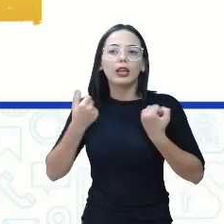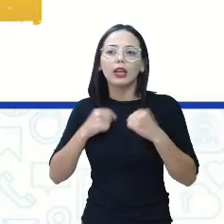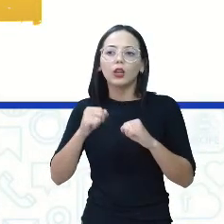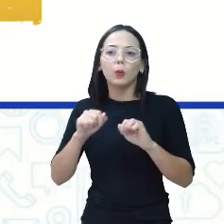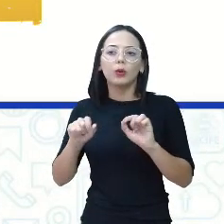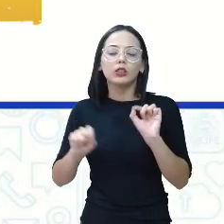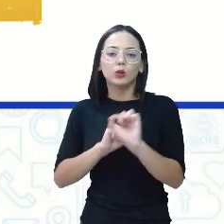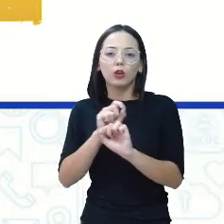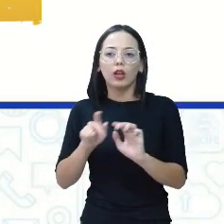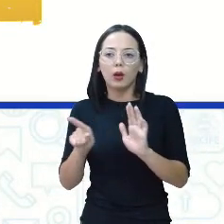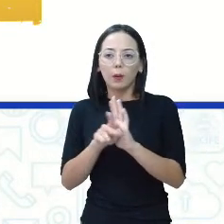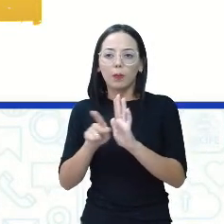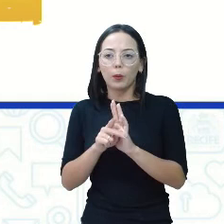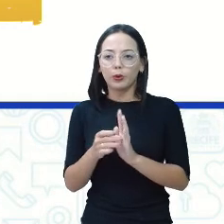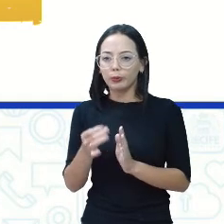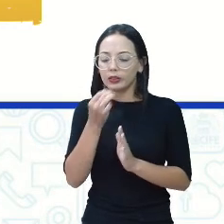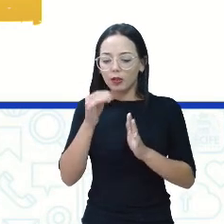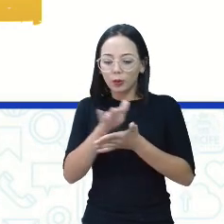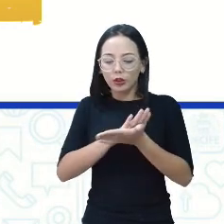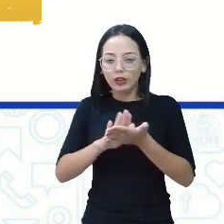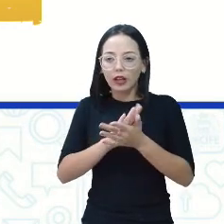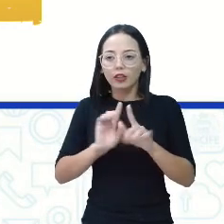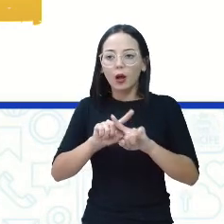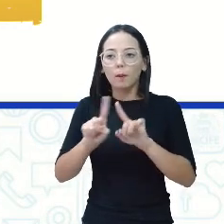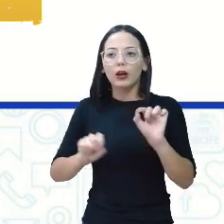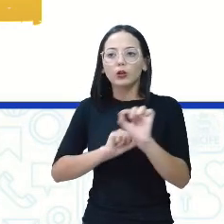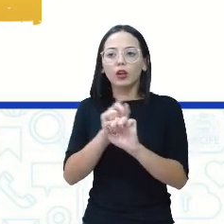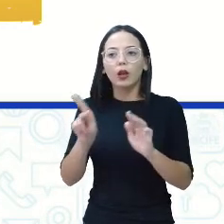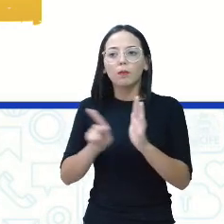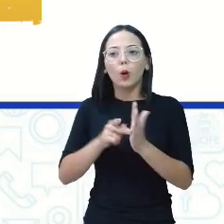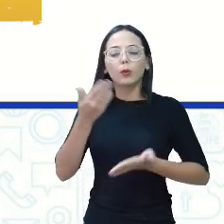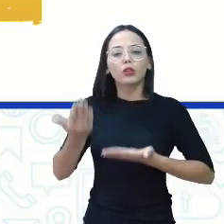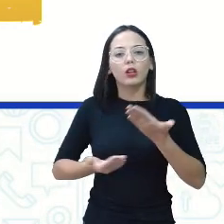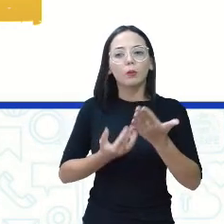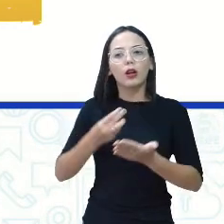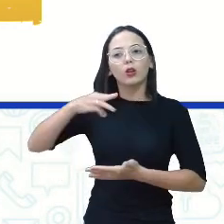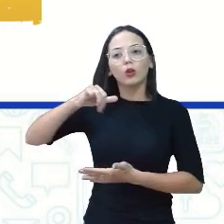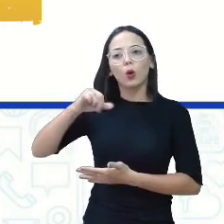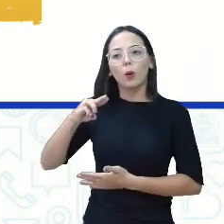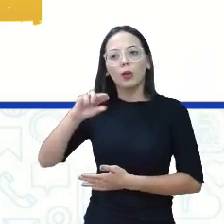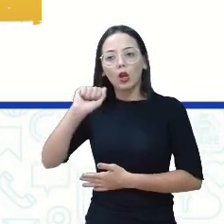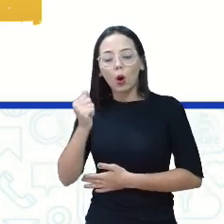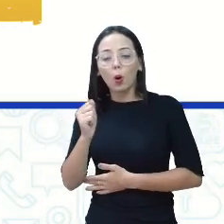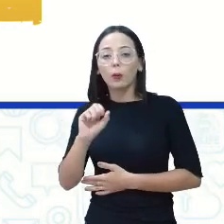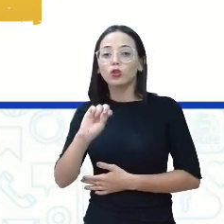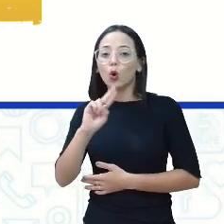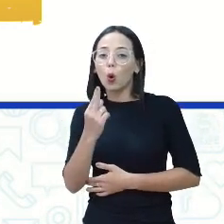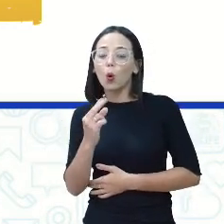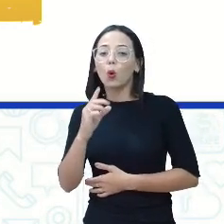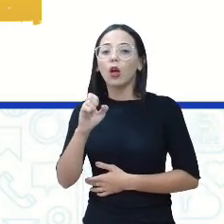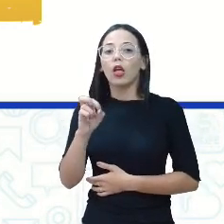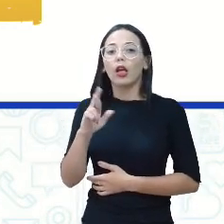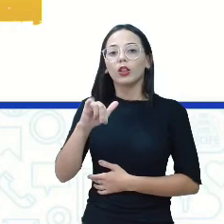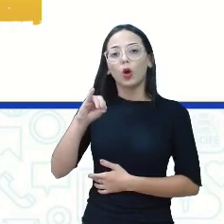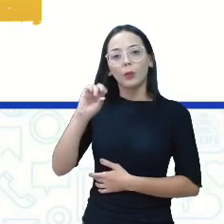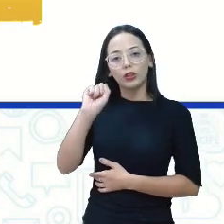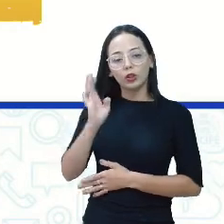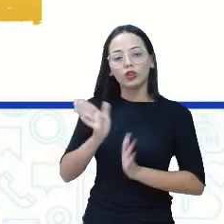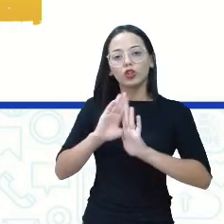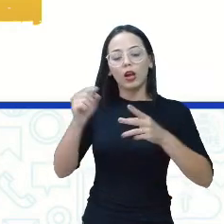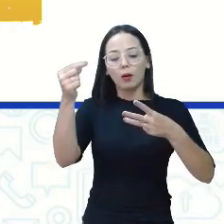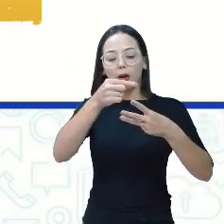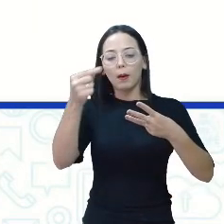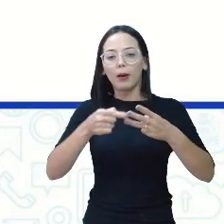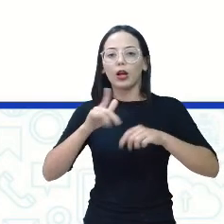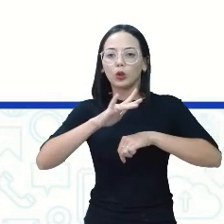necessitam de contracepção, mas que estão fazendo tratamento de endometriose ou miomas. Nós já vimos essas